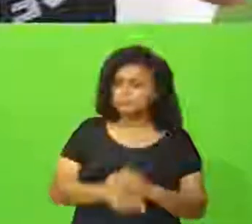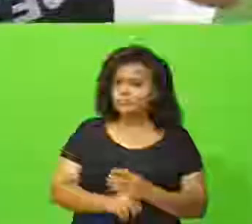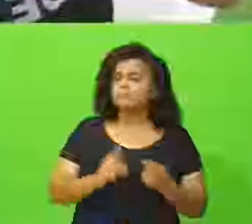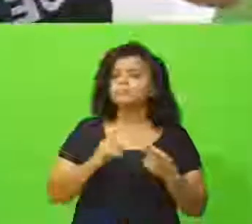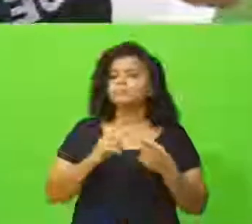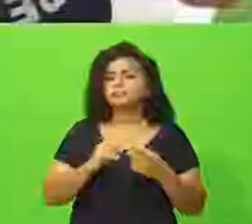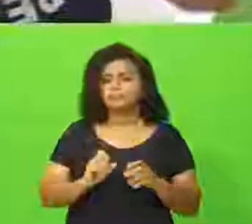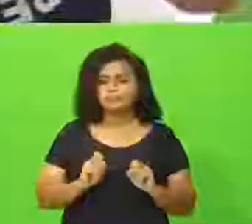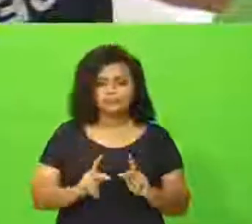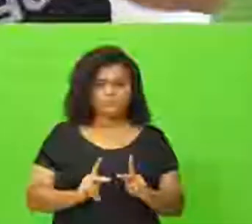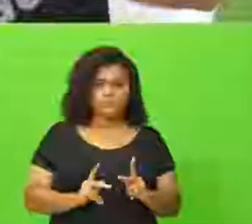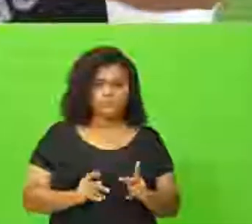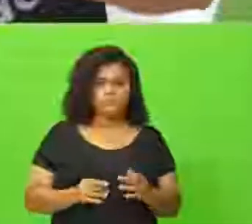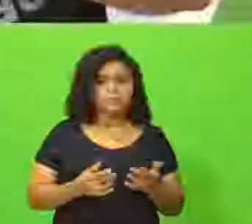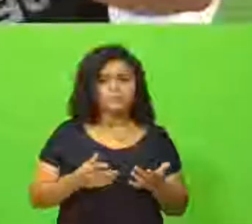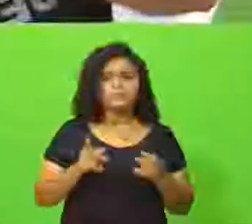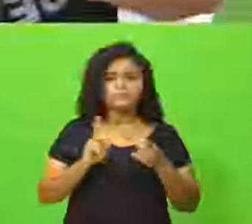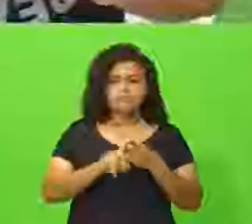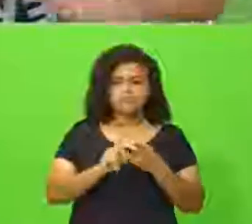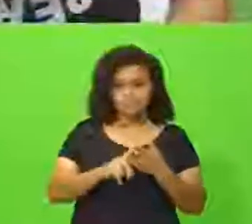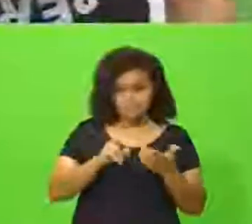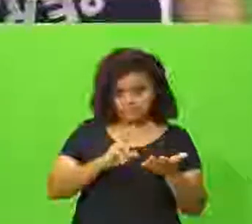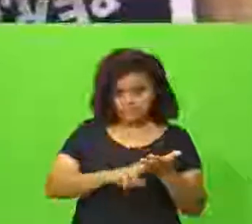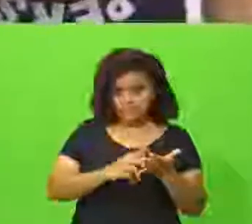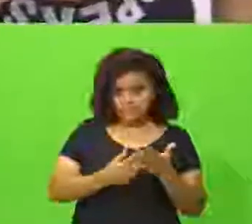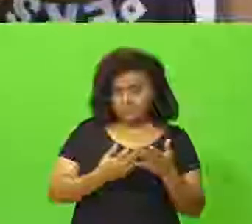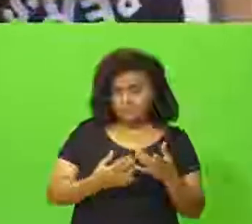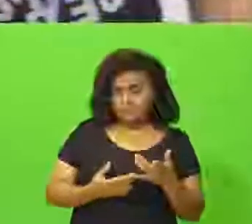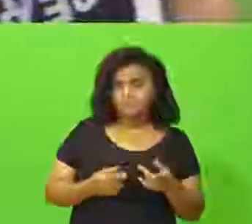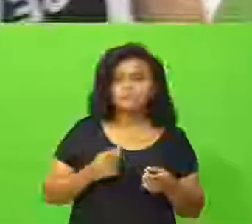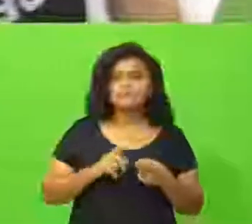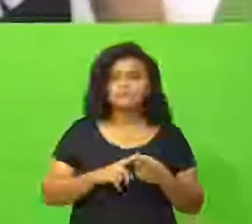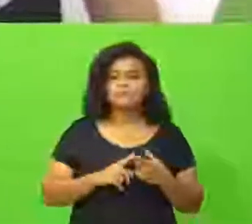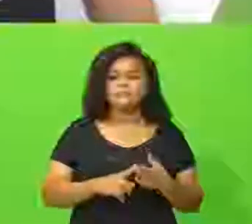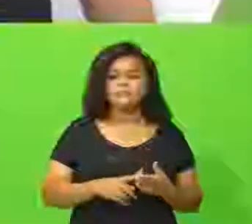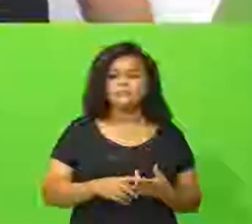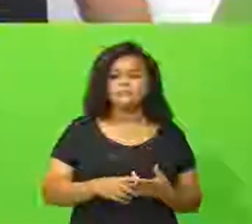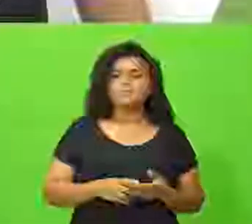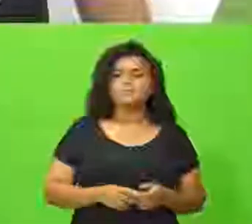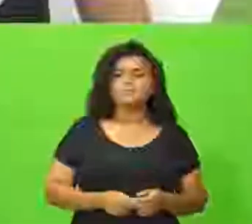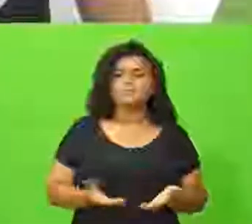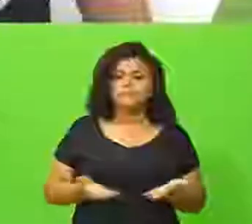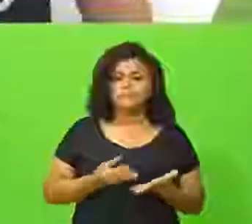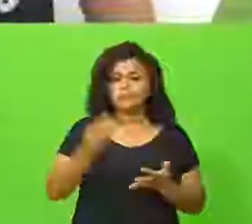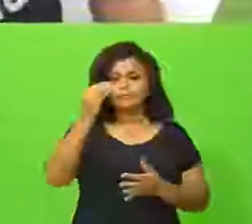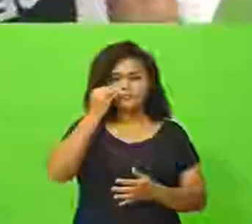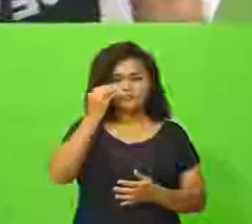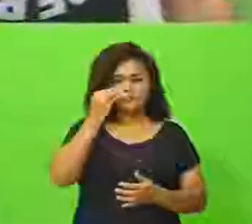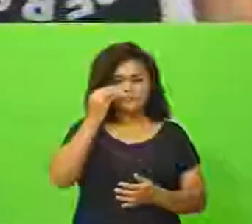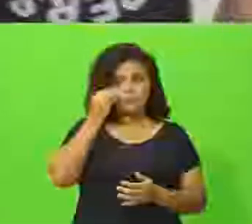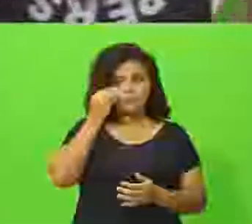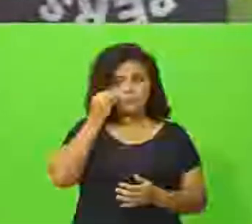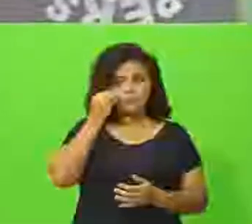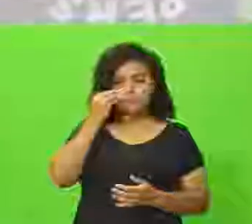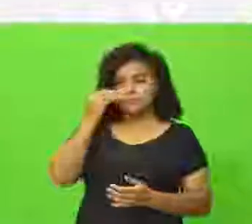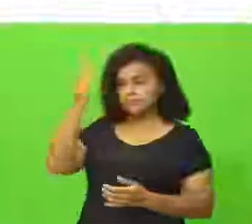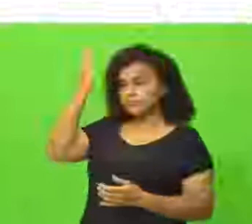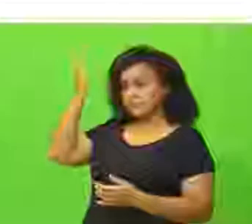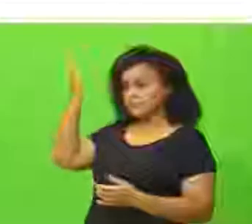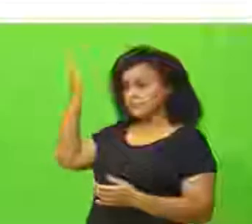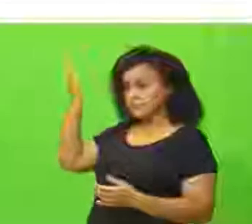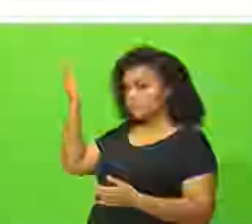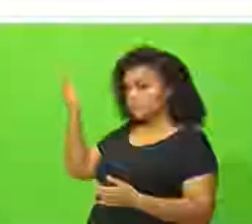caso, interpretar e conseguir solucionar o nosso problema. Agora, nós vamos visualizar um mapa